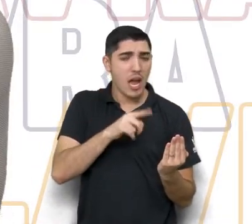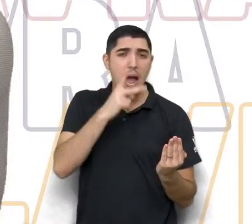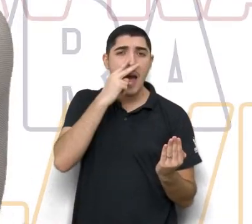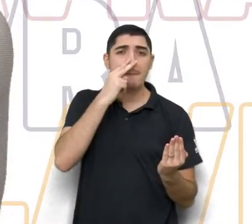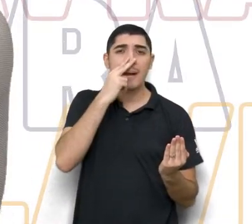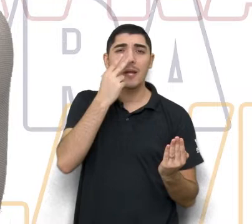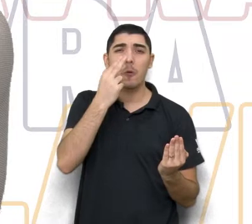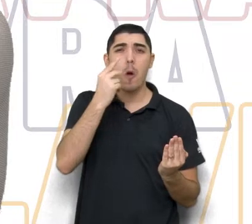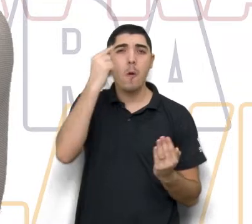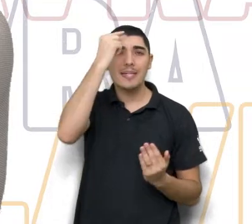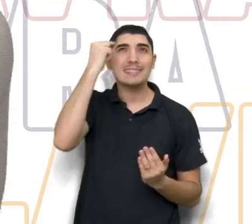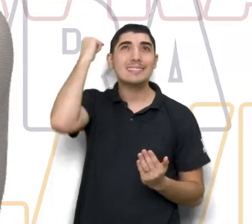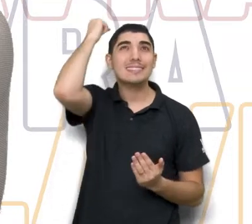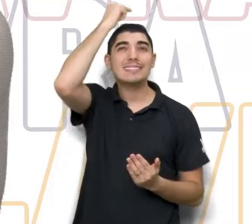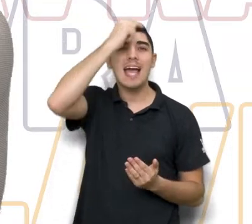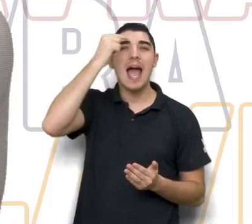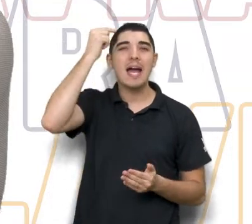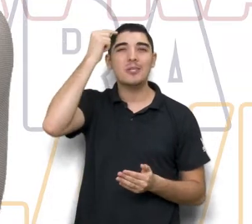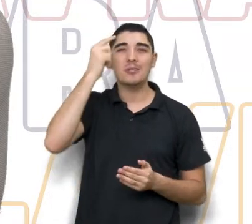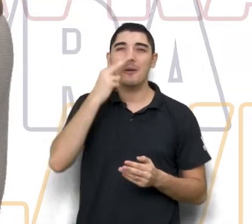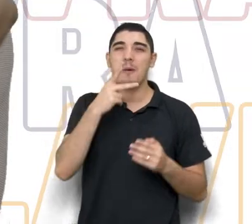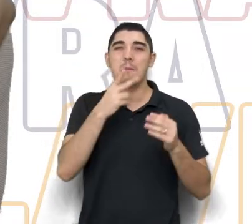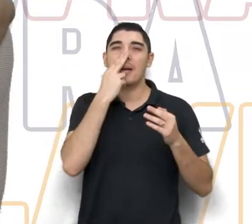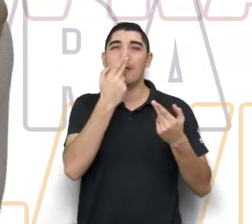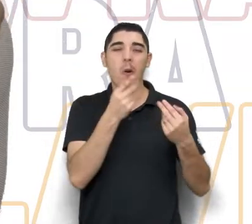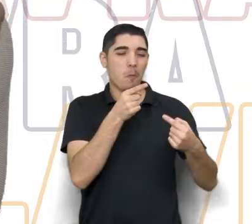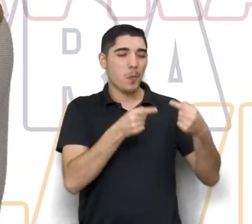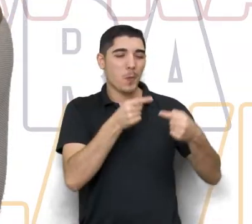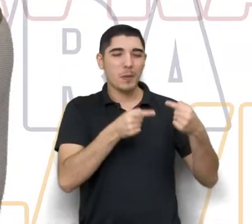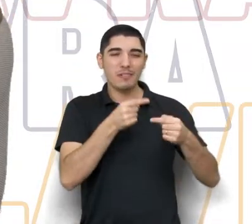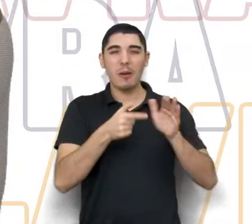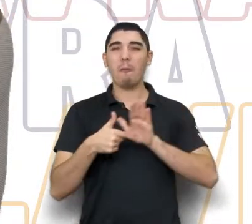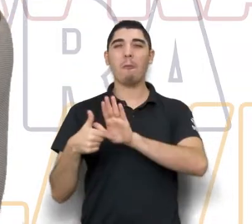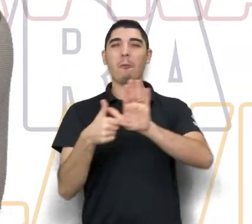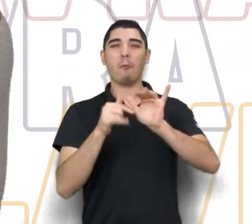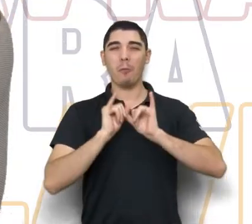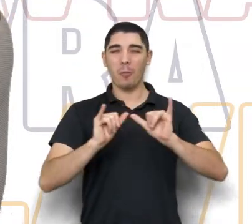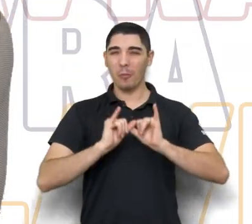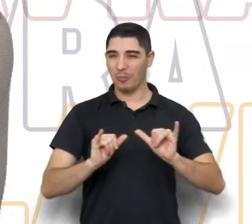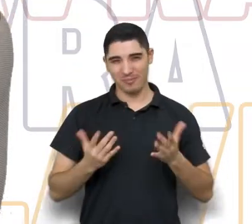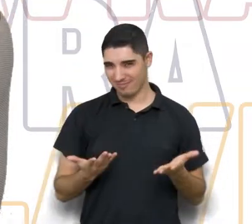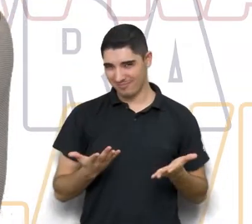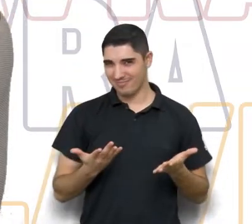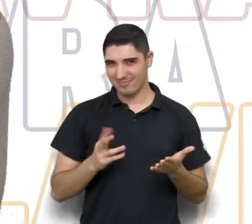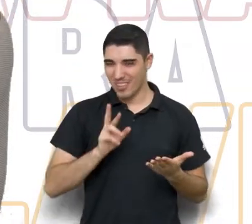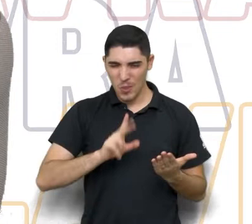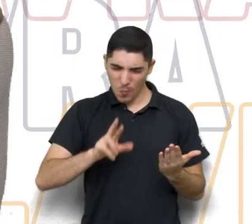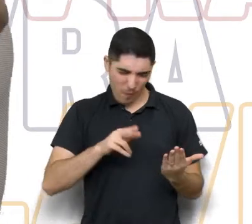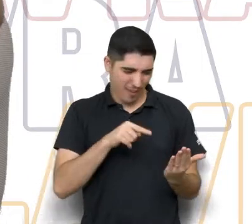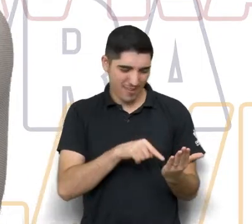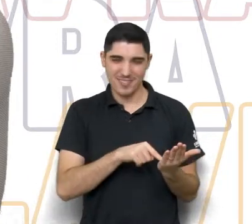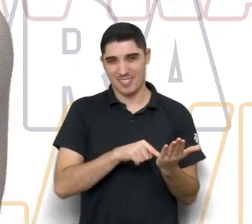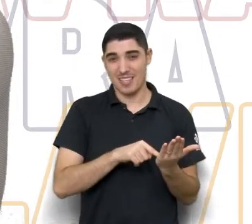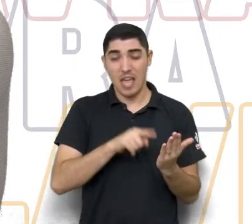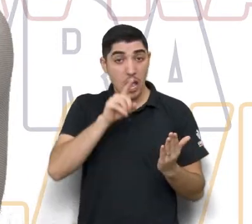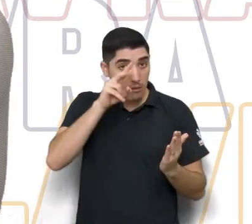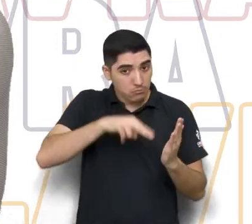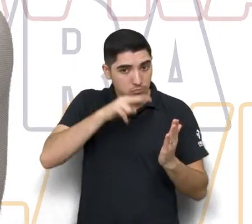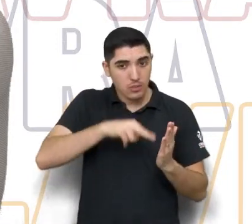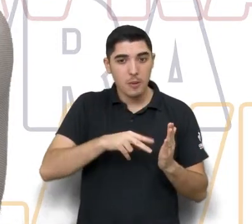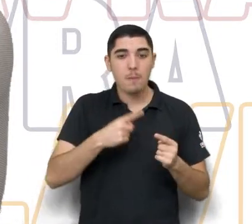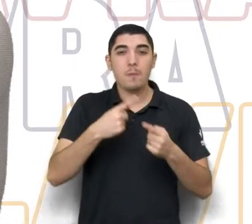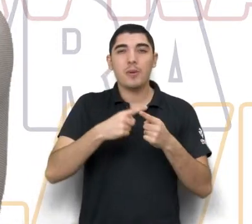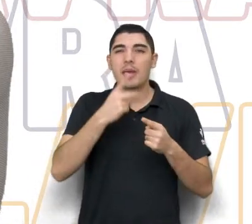um santinho, né, propaganda política partidária, mas não era. Tinha uma característica peculiar, né, que é